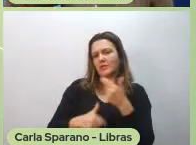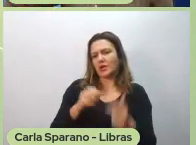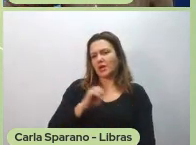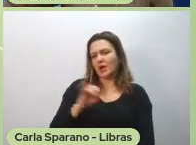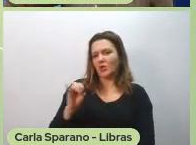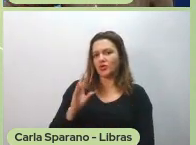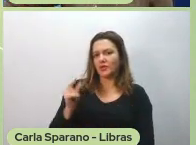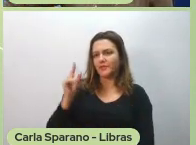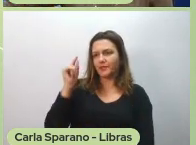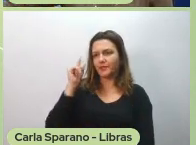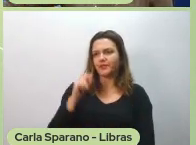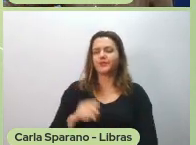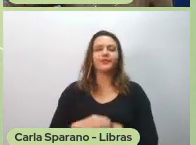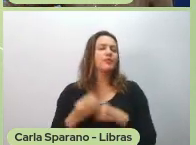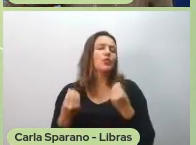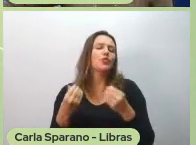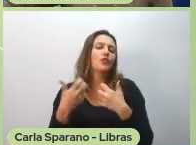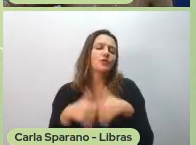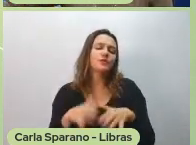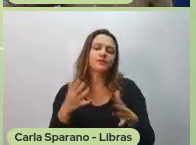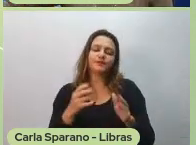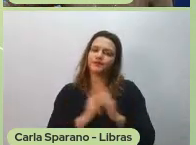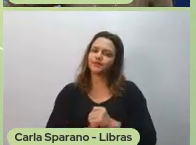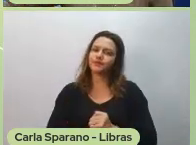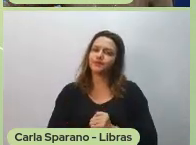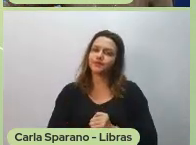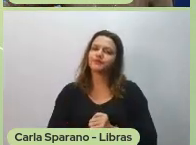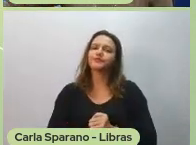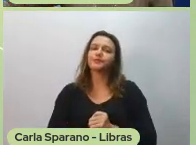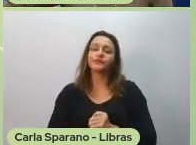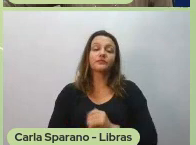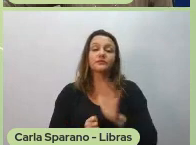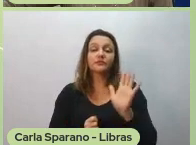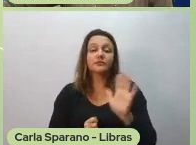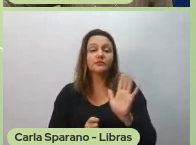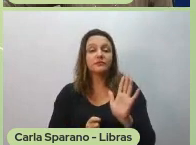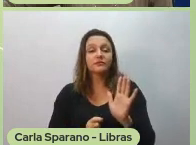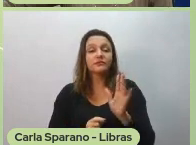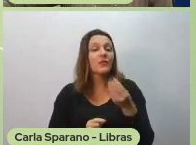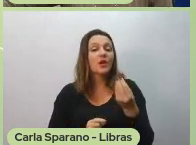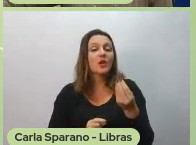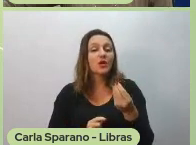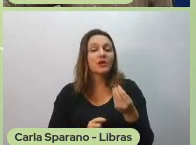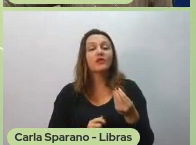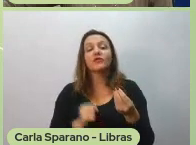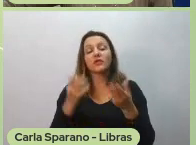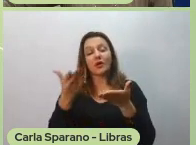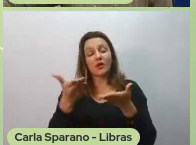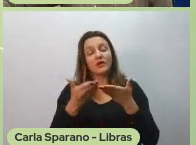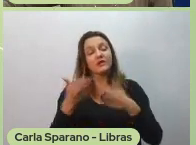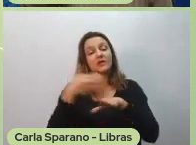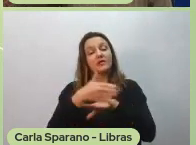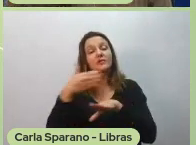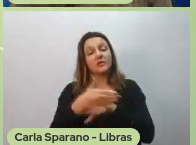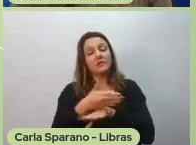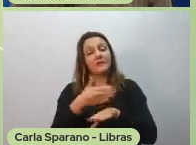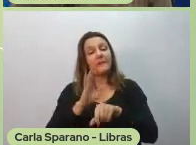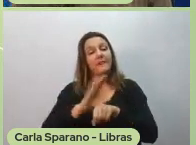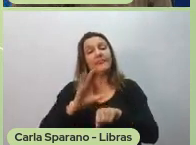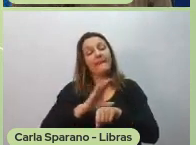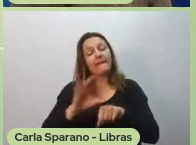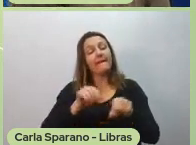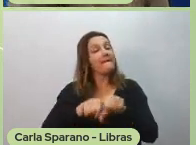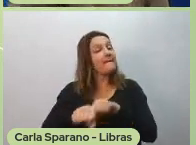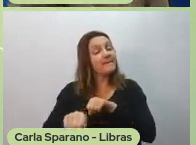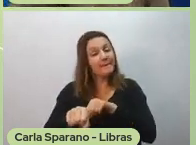está na empresa, você é convidado se inscreve para outra área. Você vai aprender... Você é convidado para participar do curso de